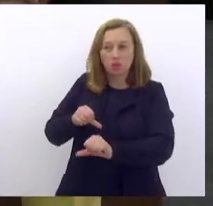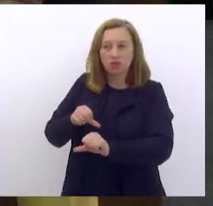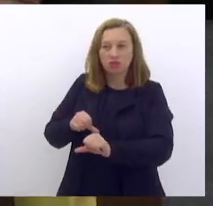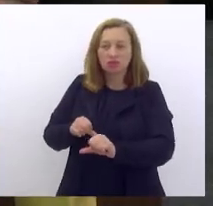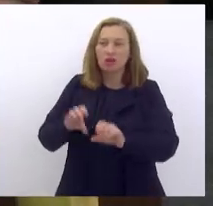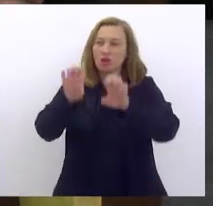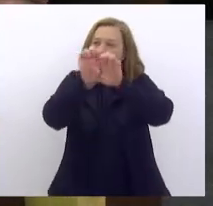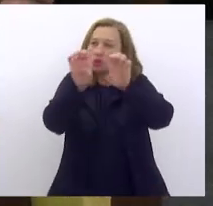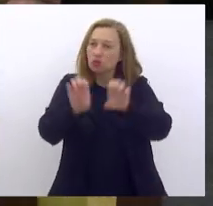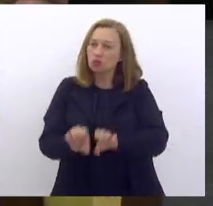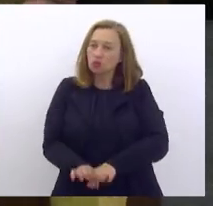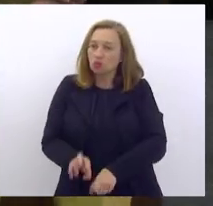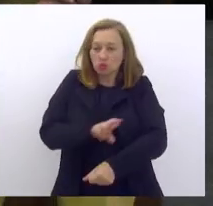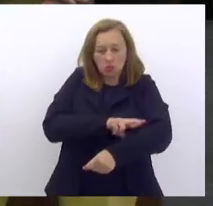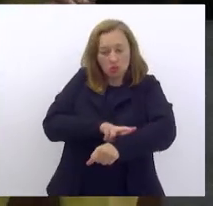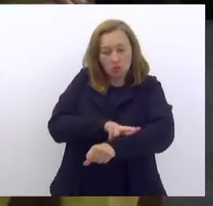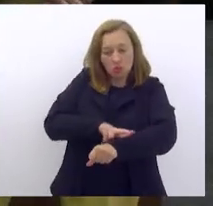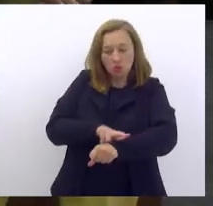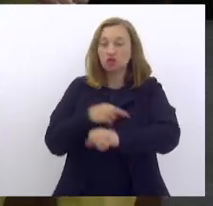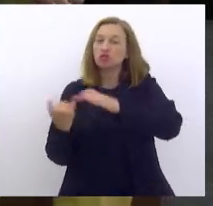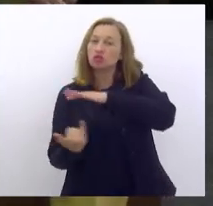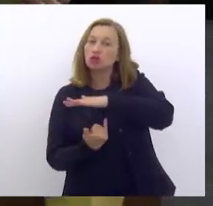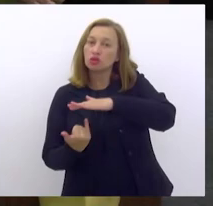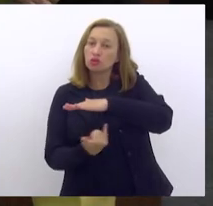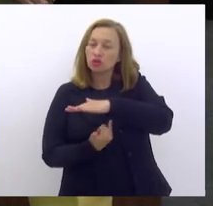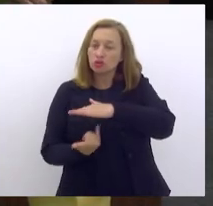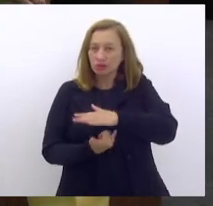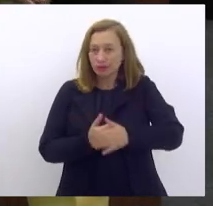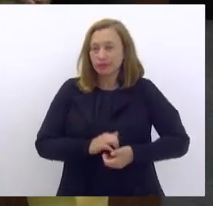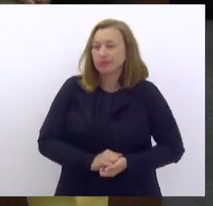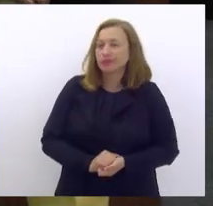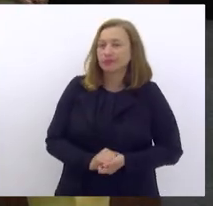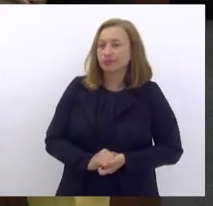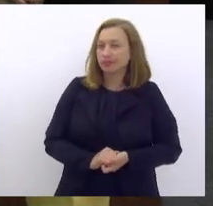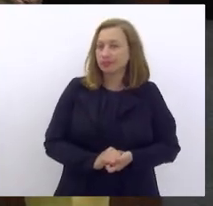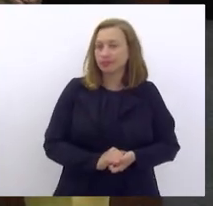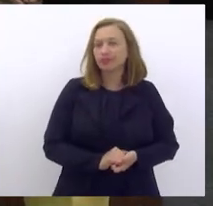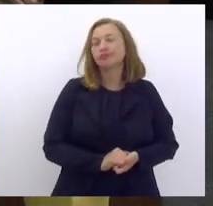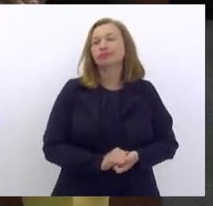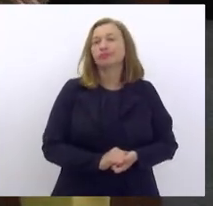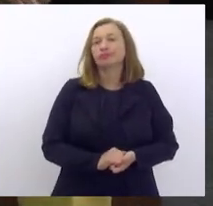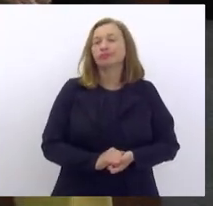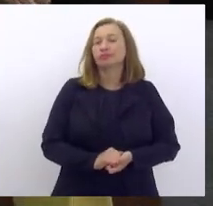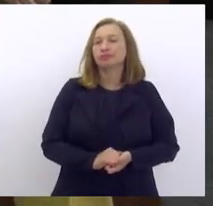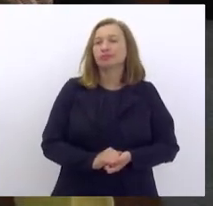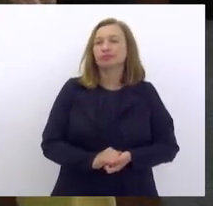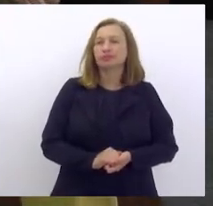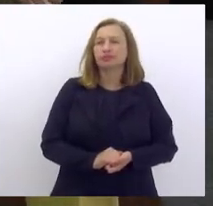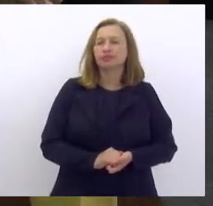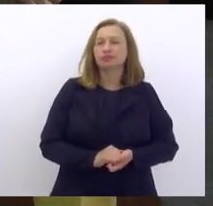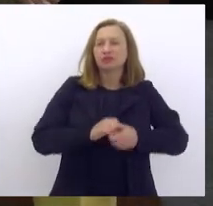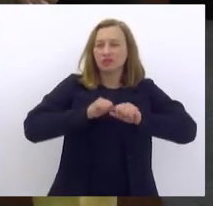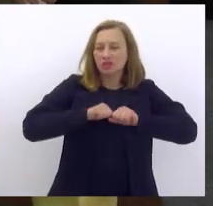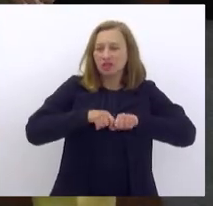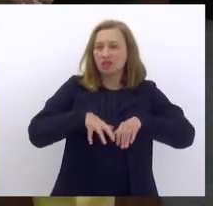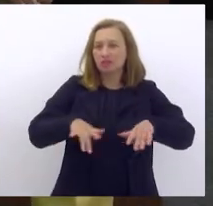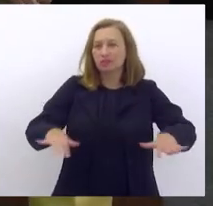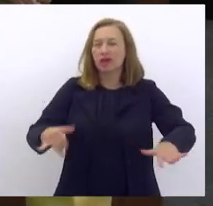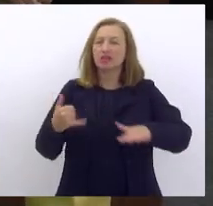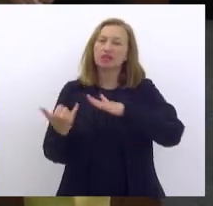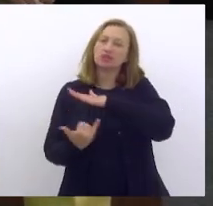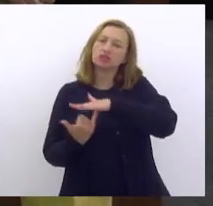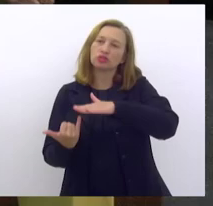racismo estrutural e institucional que permeia o conjunto das